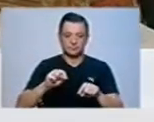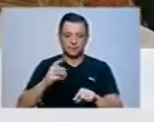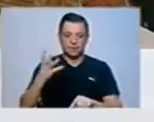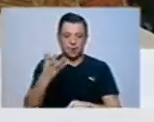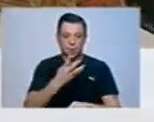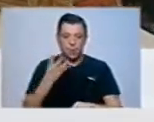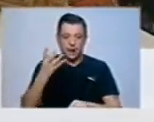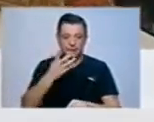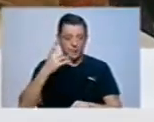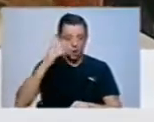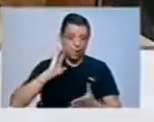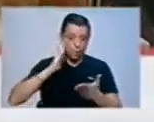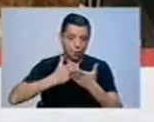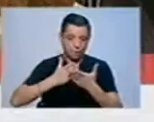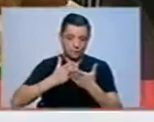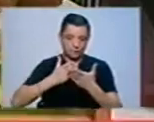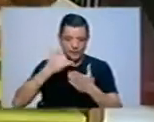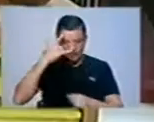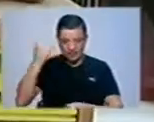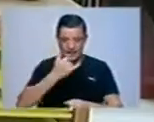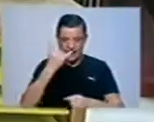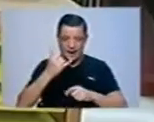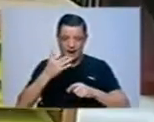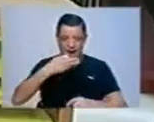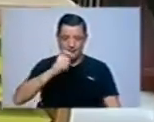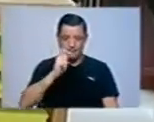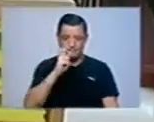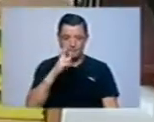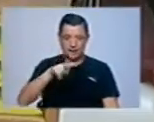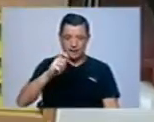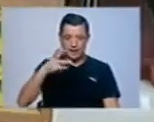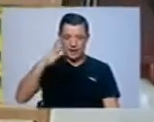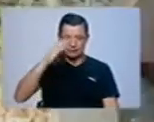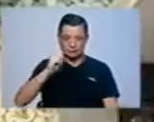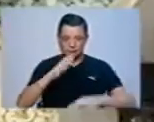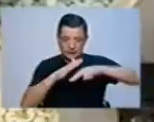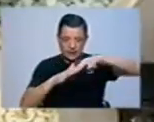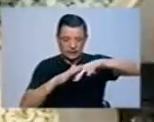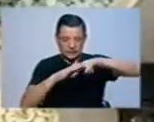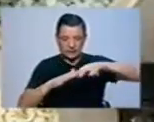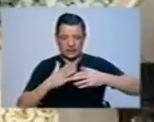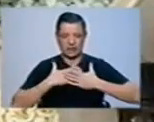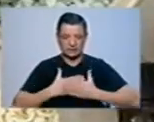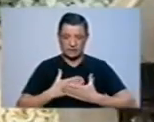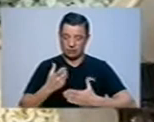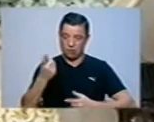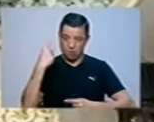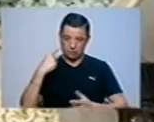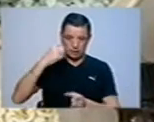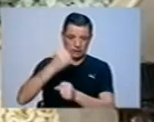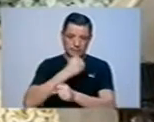e última dica. Para as pernas cansadas, para aquelas pessoas, não só as grávidas, nós que trabalhamos o dia inteiro em